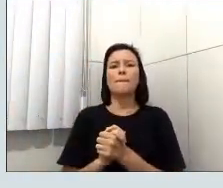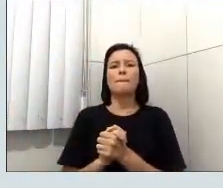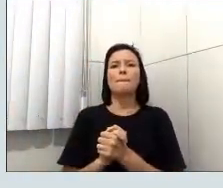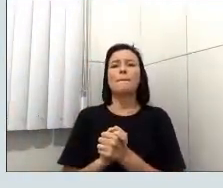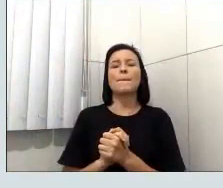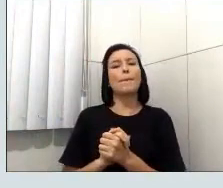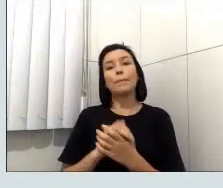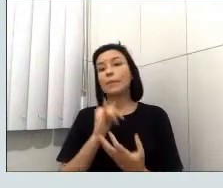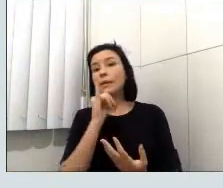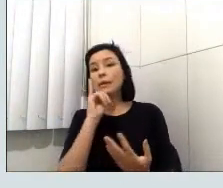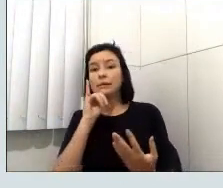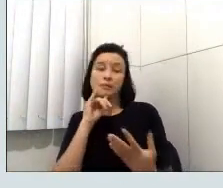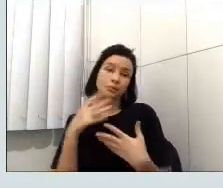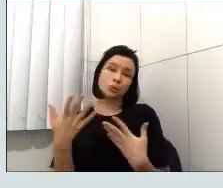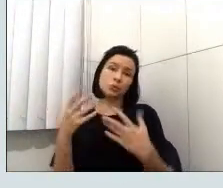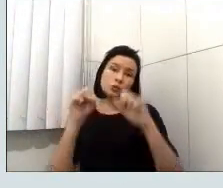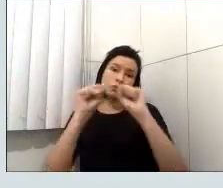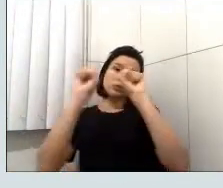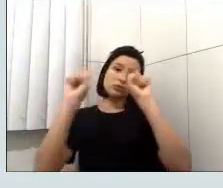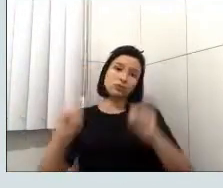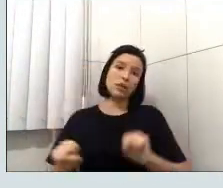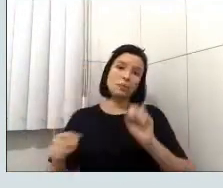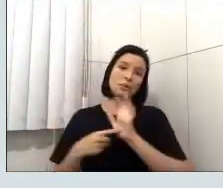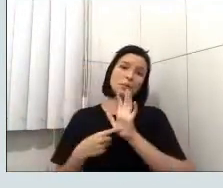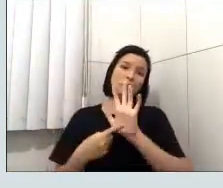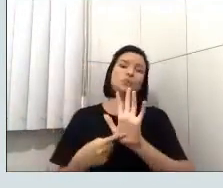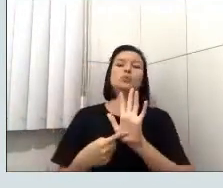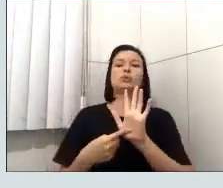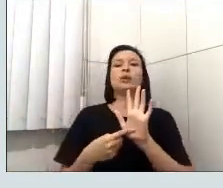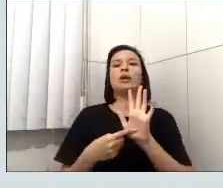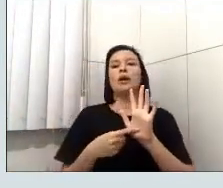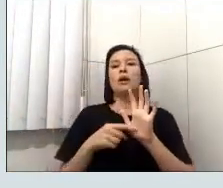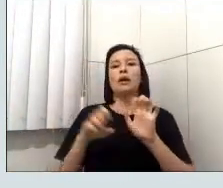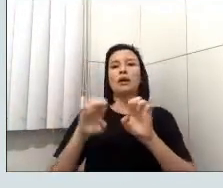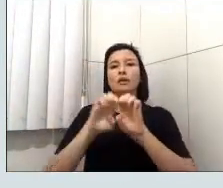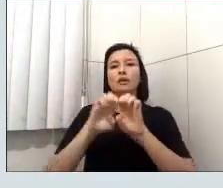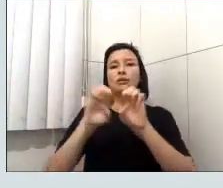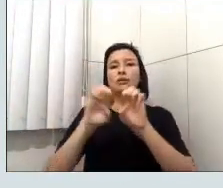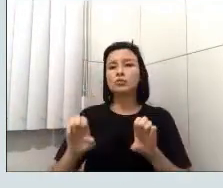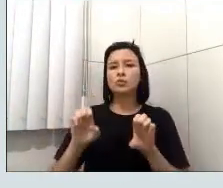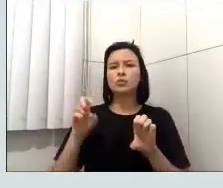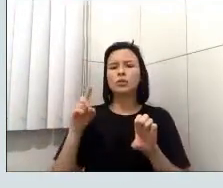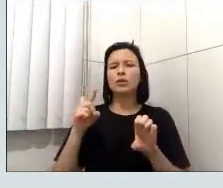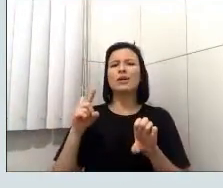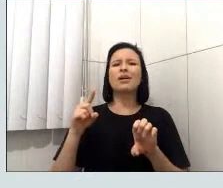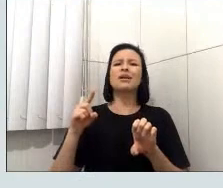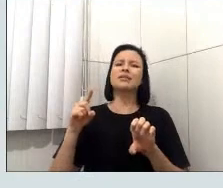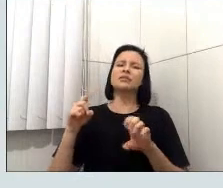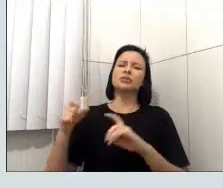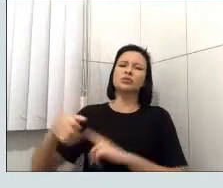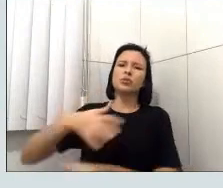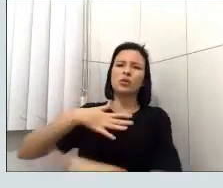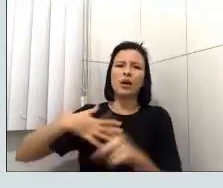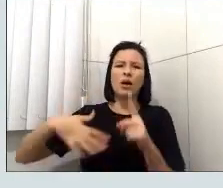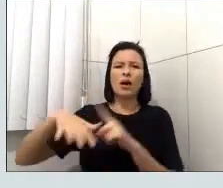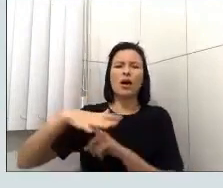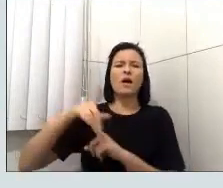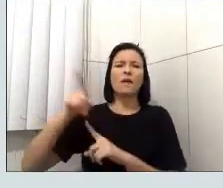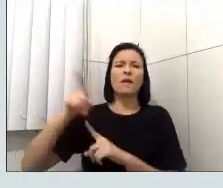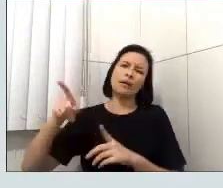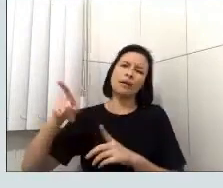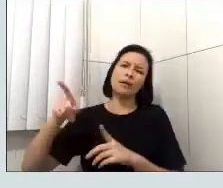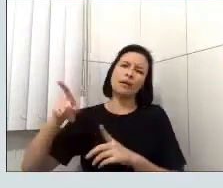Era um sistema que apresentava vantagens na estrutura social europeia, muito poder e riqueza para aquele